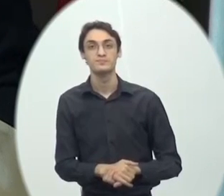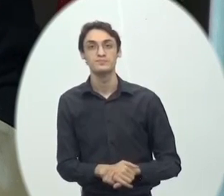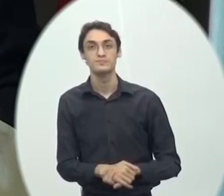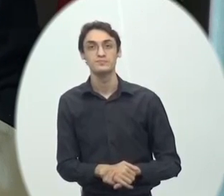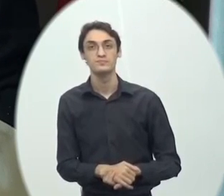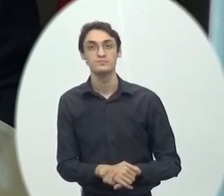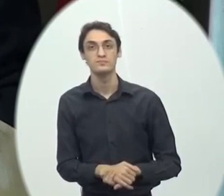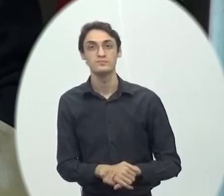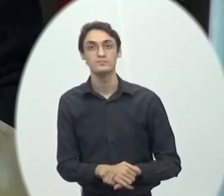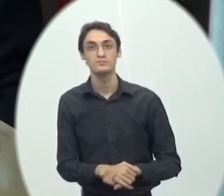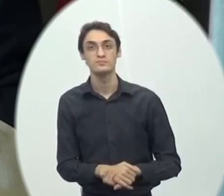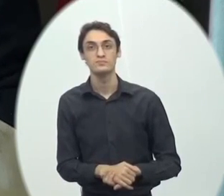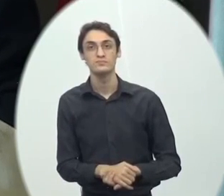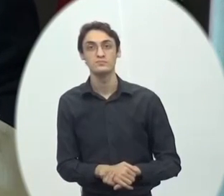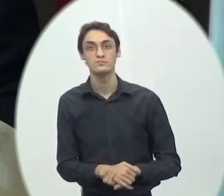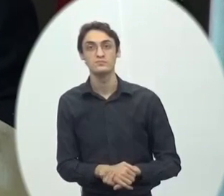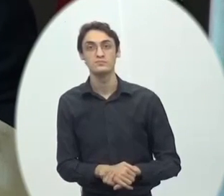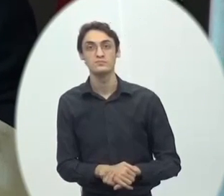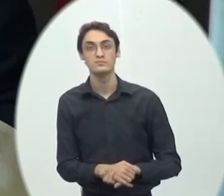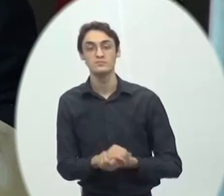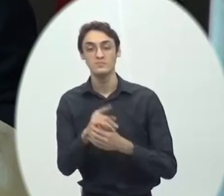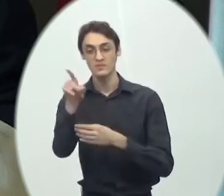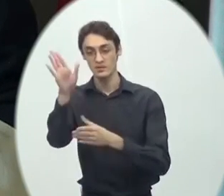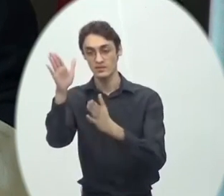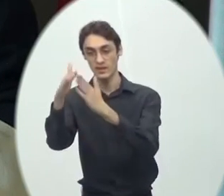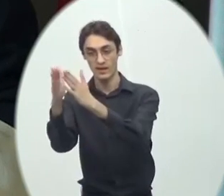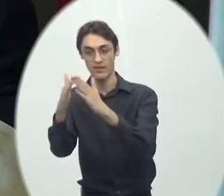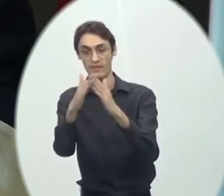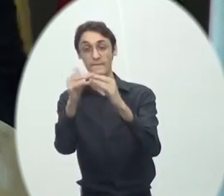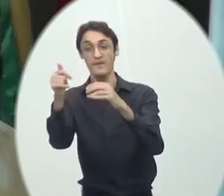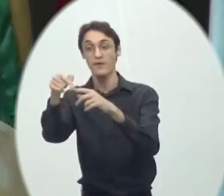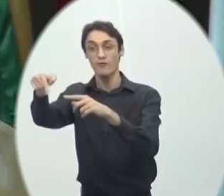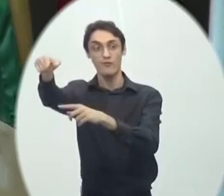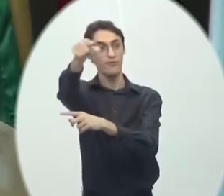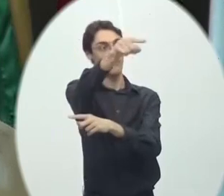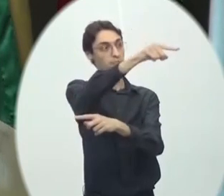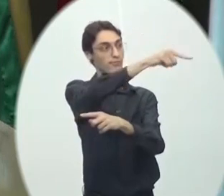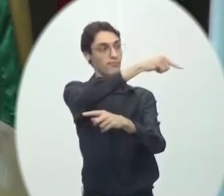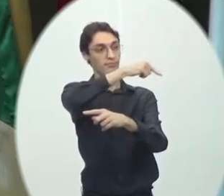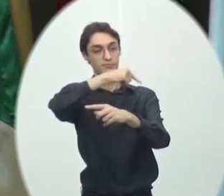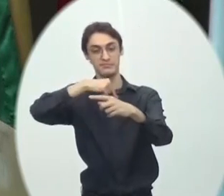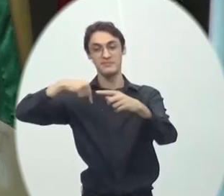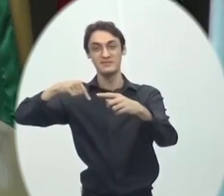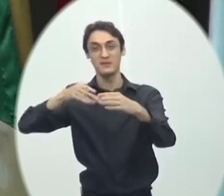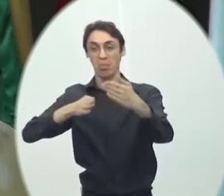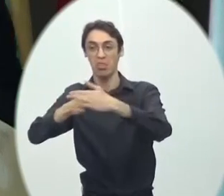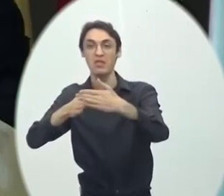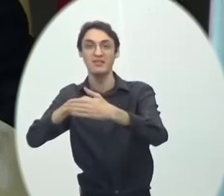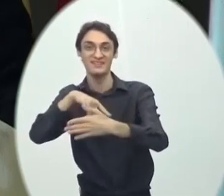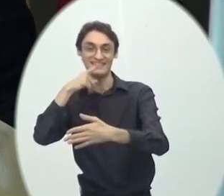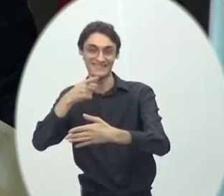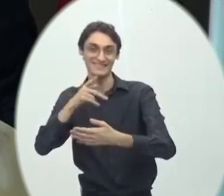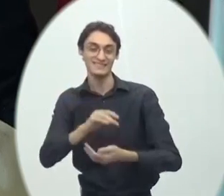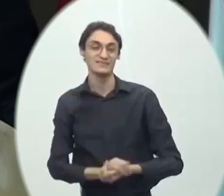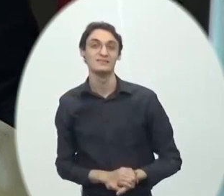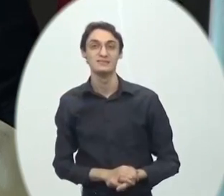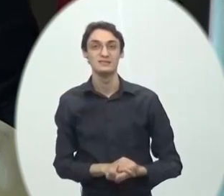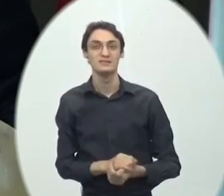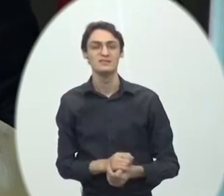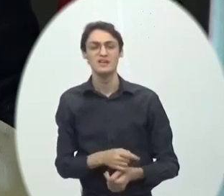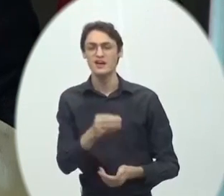quem morava ali tem que dar uma volta enorme. Mas pela incompetência, eu já